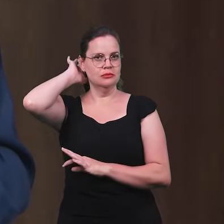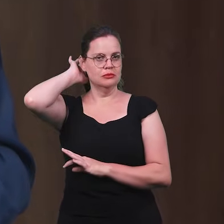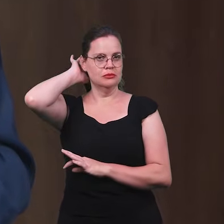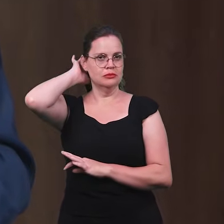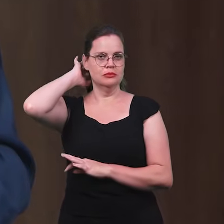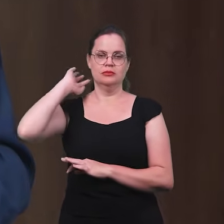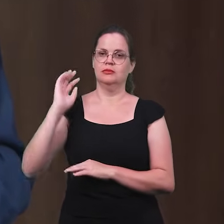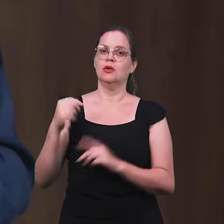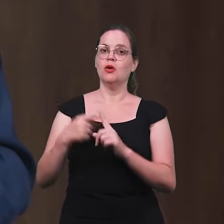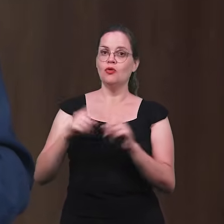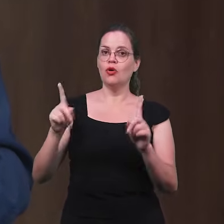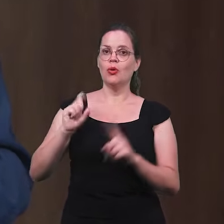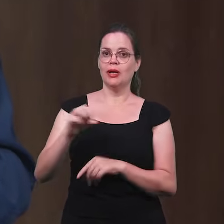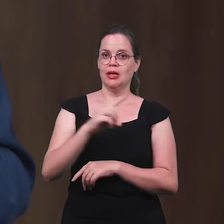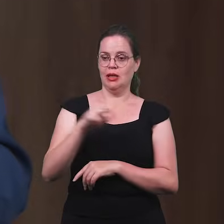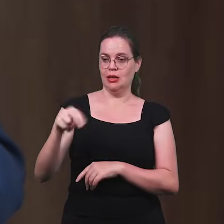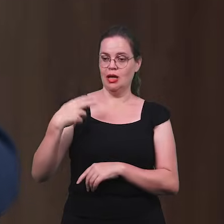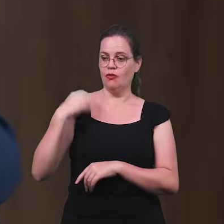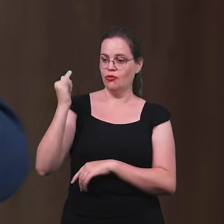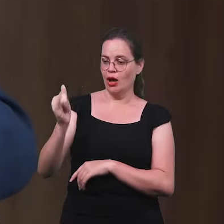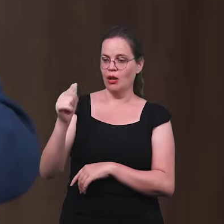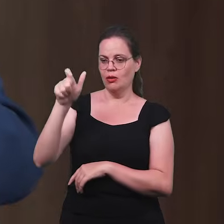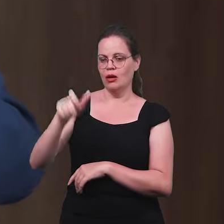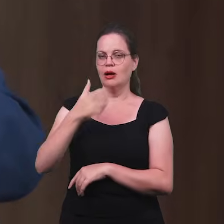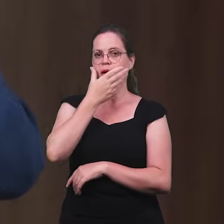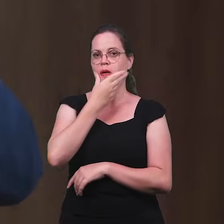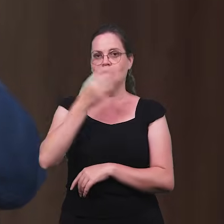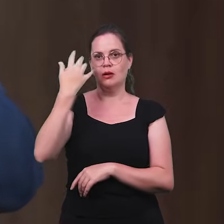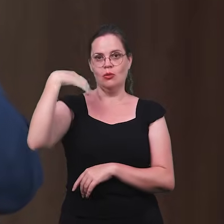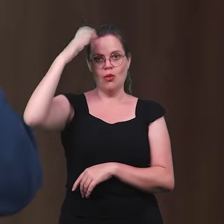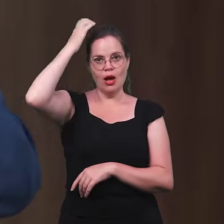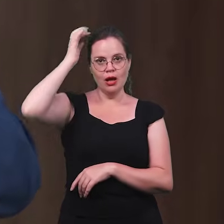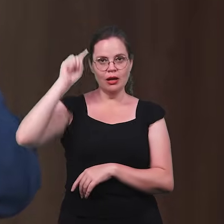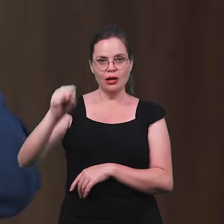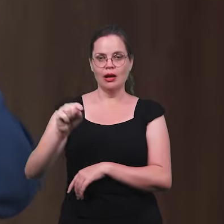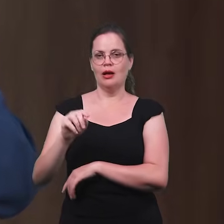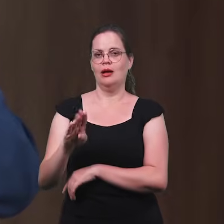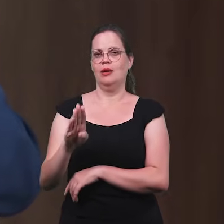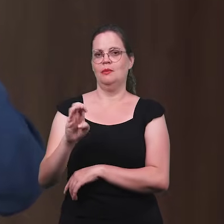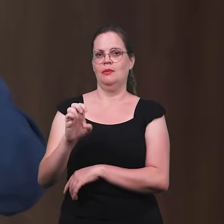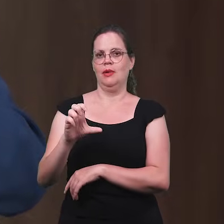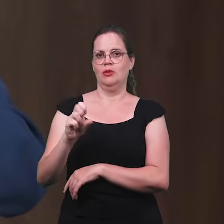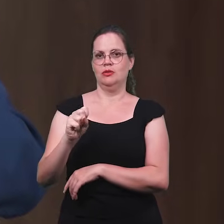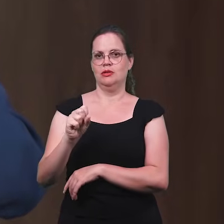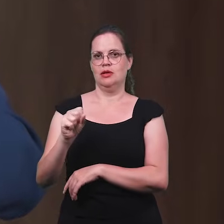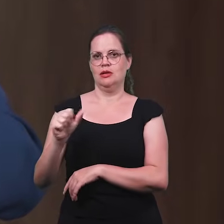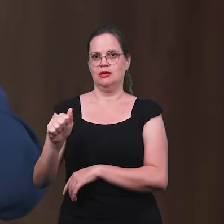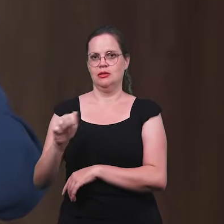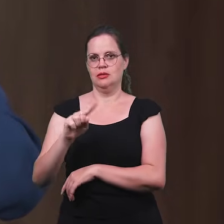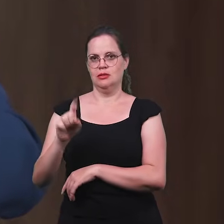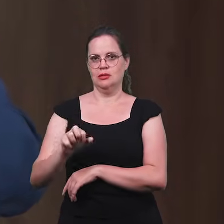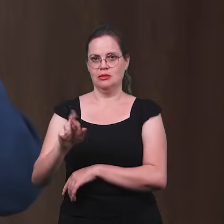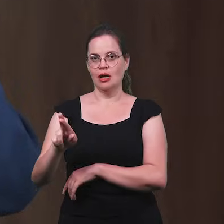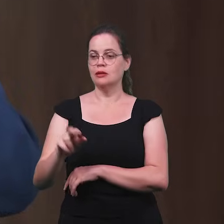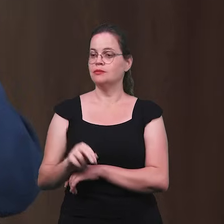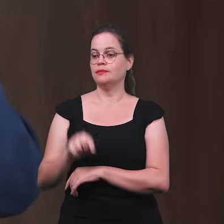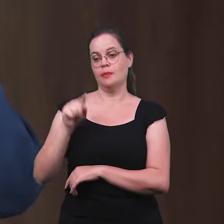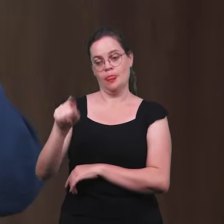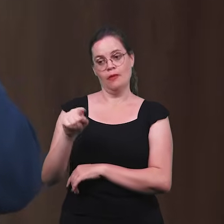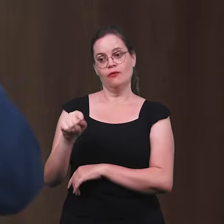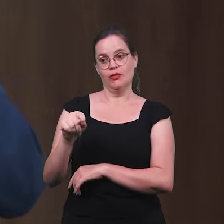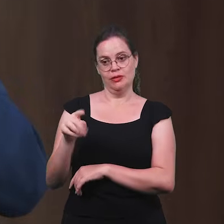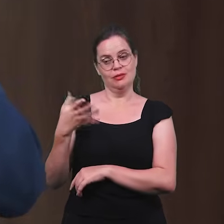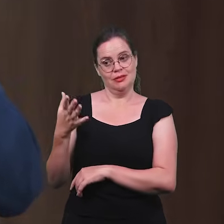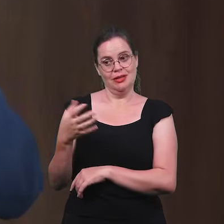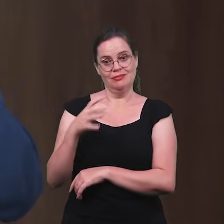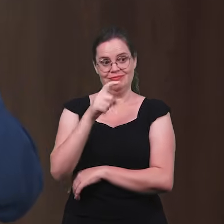a mensagem ao rei Beltsazar, dizendo que tudo aquilo aconteceu porque ele não glorificou a Deus, mesmo sabendo